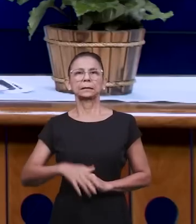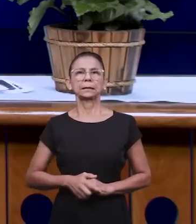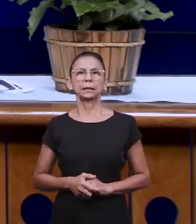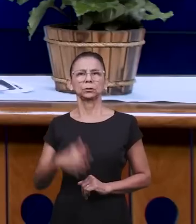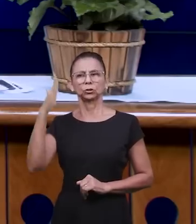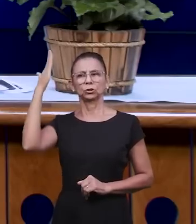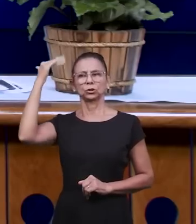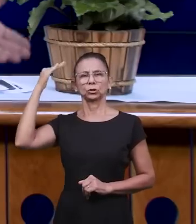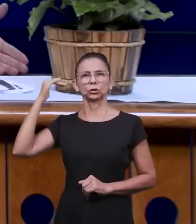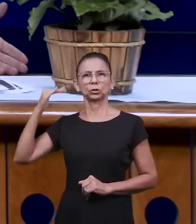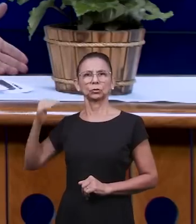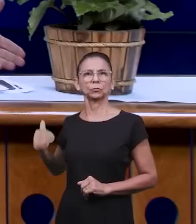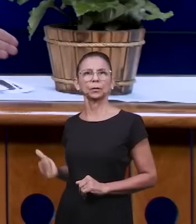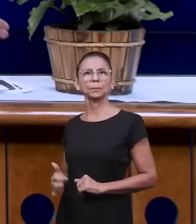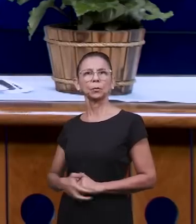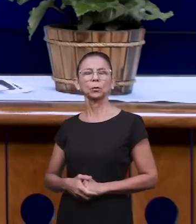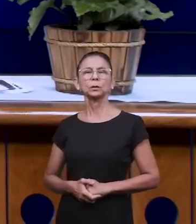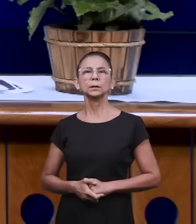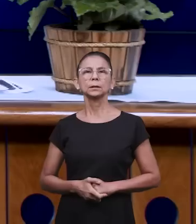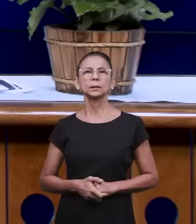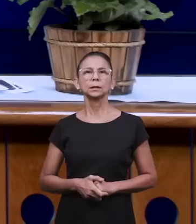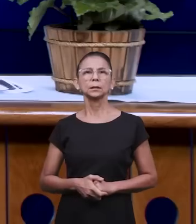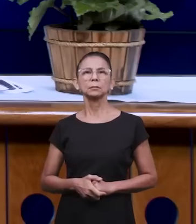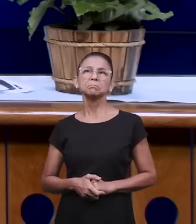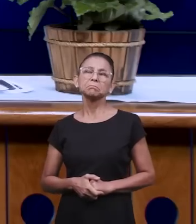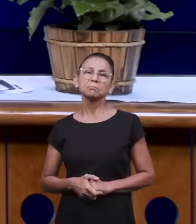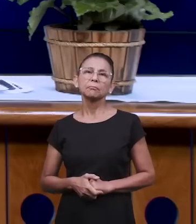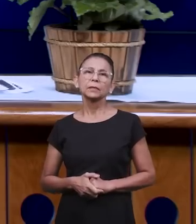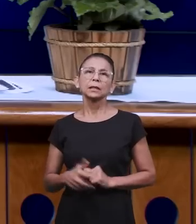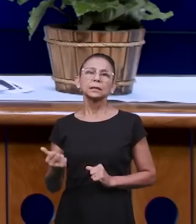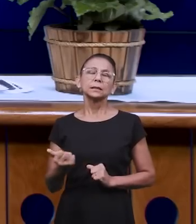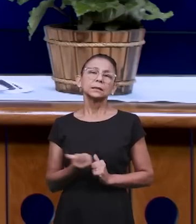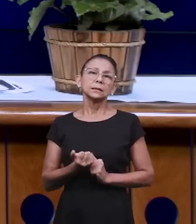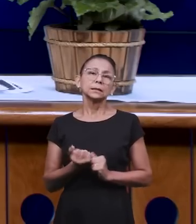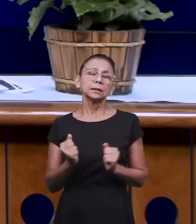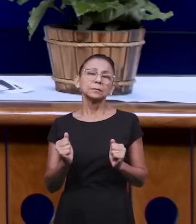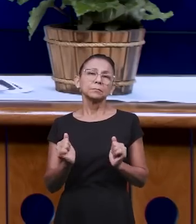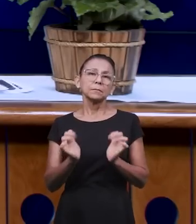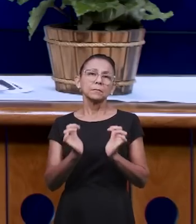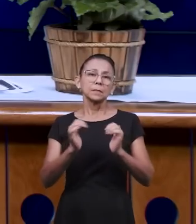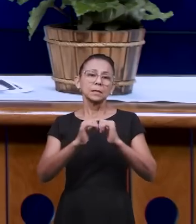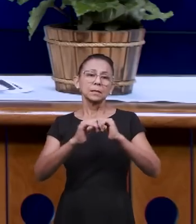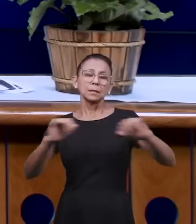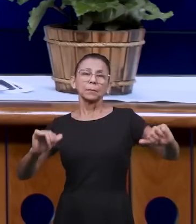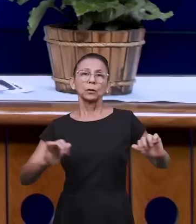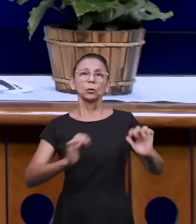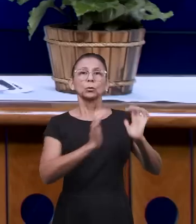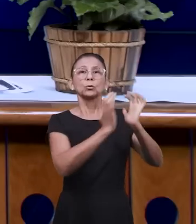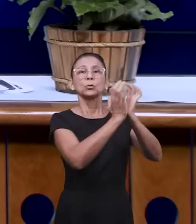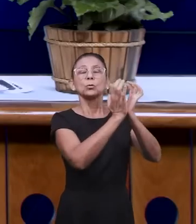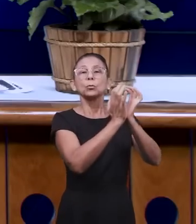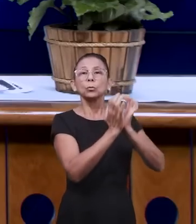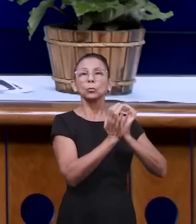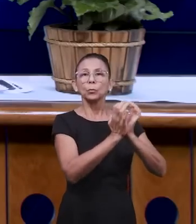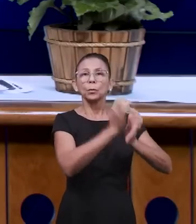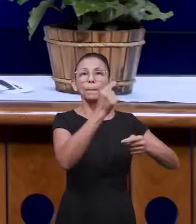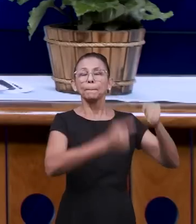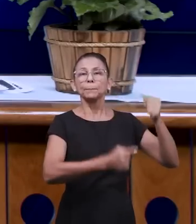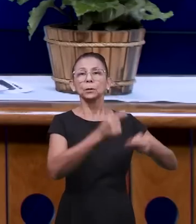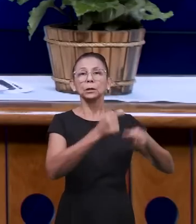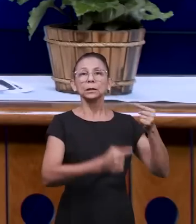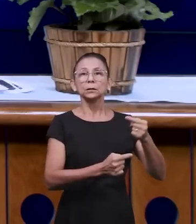tinha um mandato da Liga das Nações sobre a terra de Israel e estava em luta contra a Turquia e